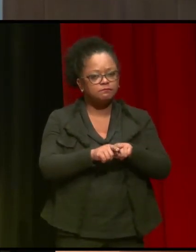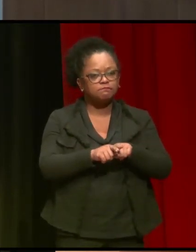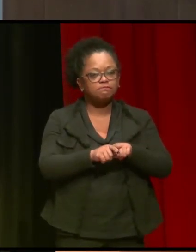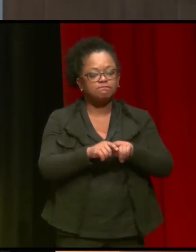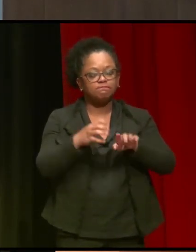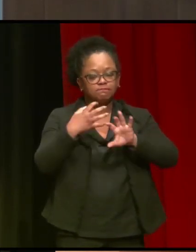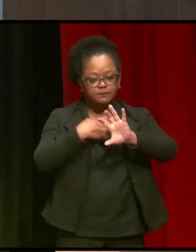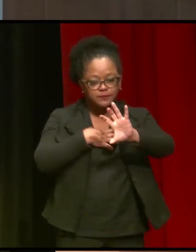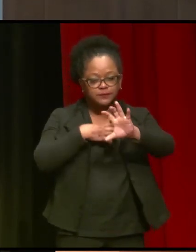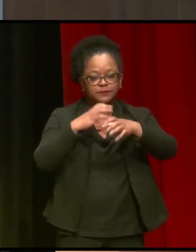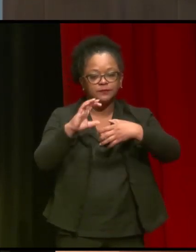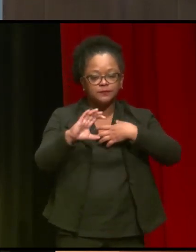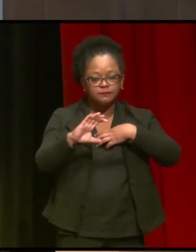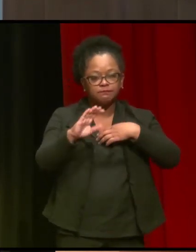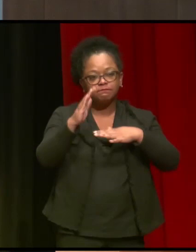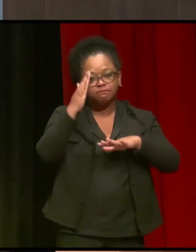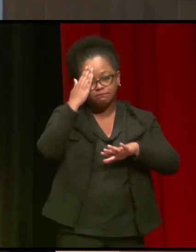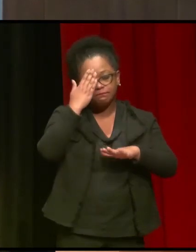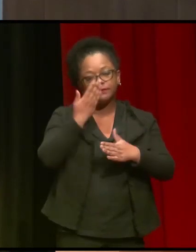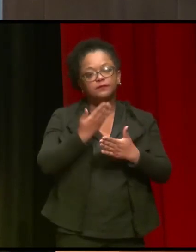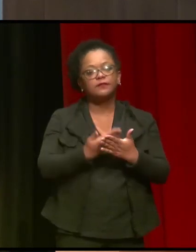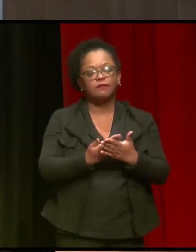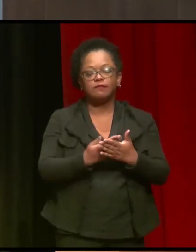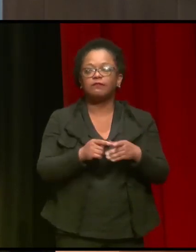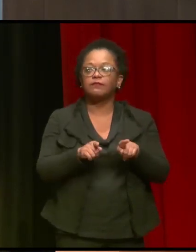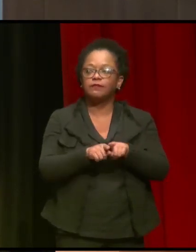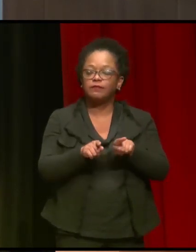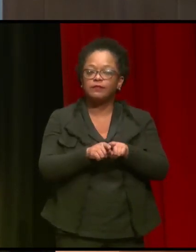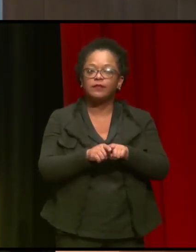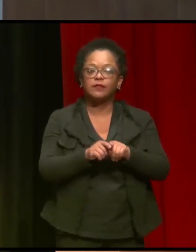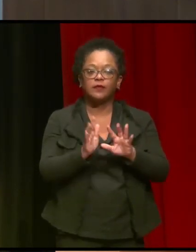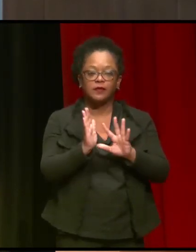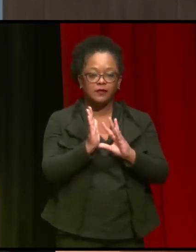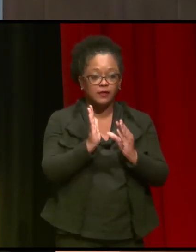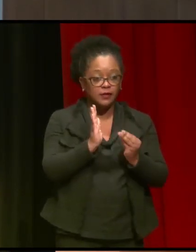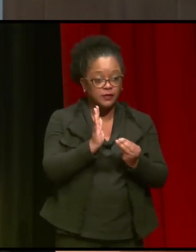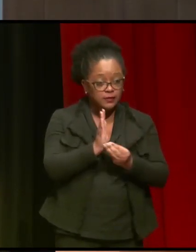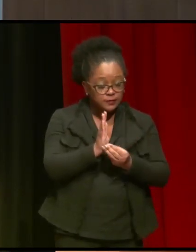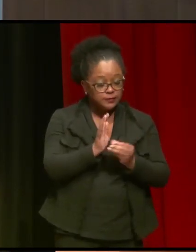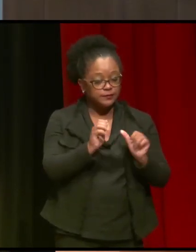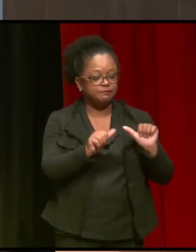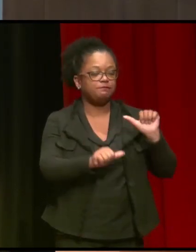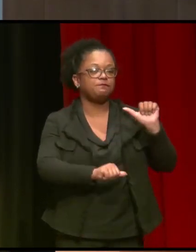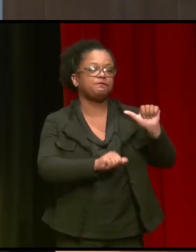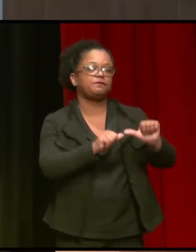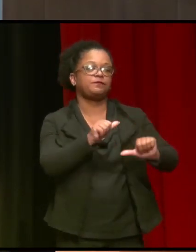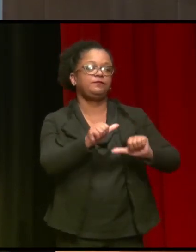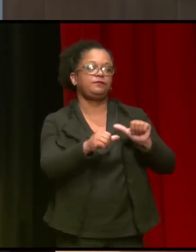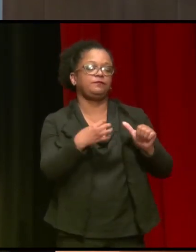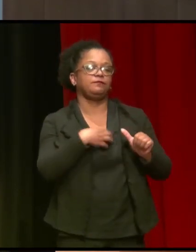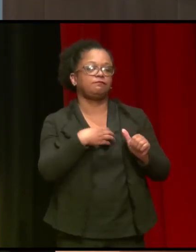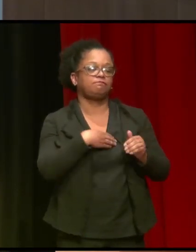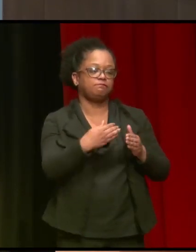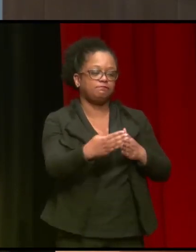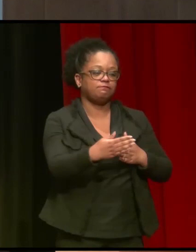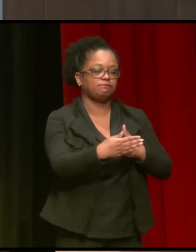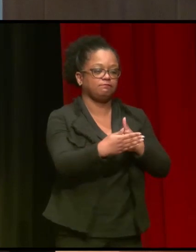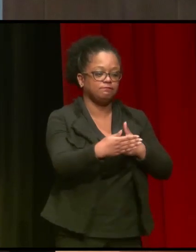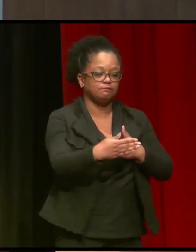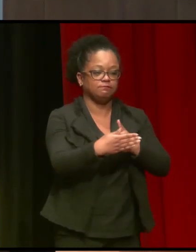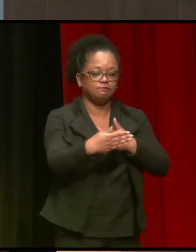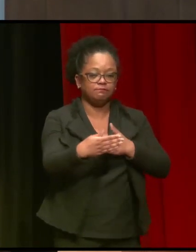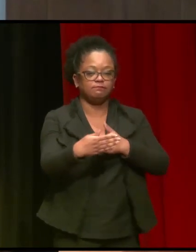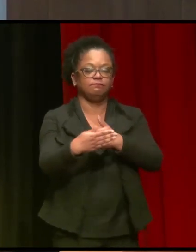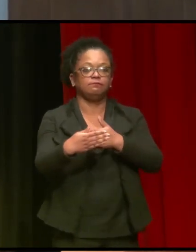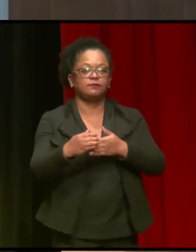Abraçar a causa com... Aí muda toda a igreja, exato. Então, quantas barreiras a gente vai ter que superar? Eu não sei, a gente vai ter que ver.